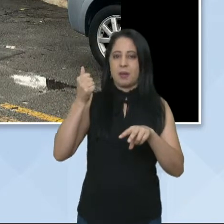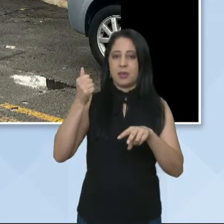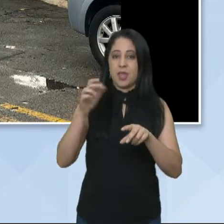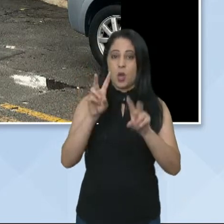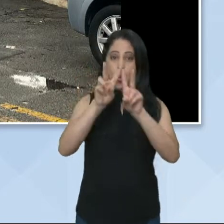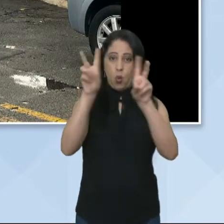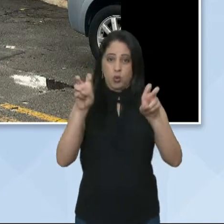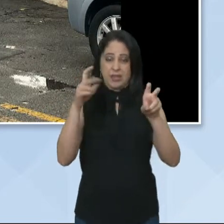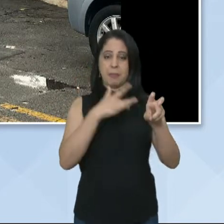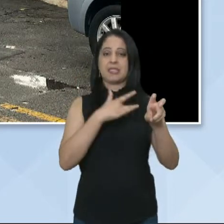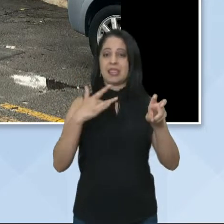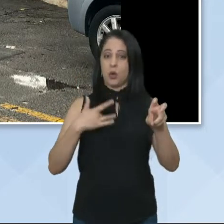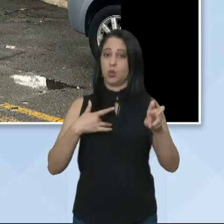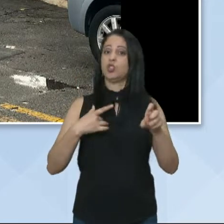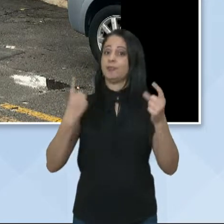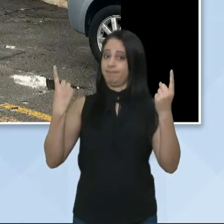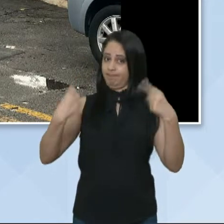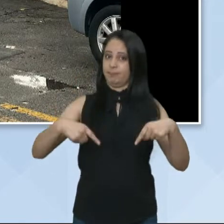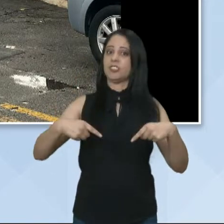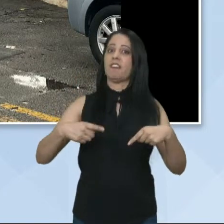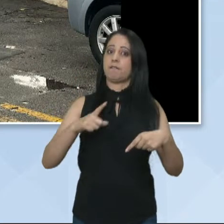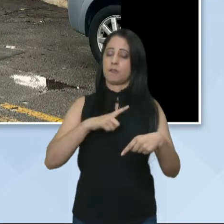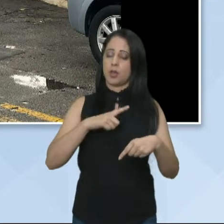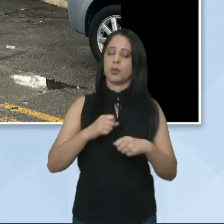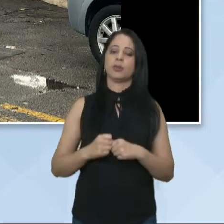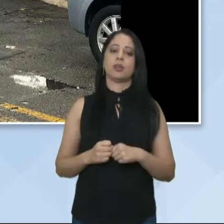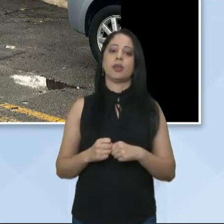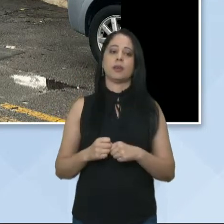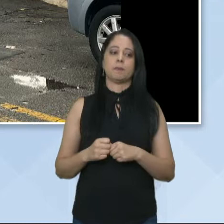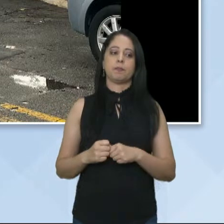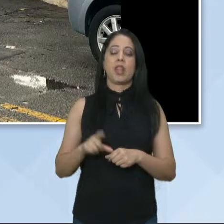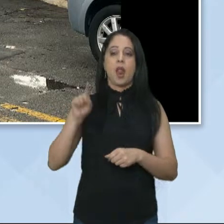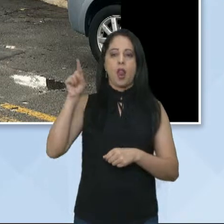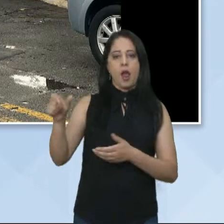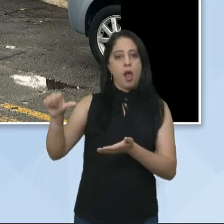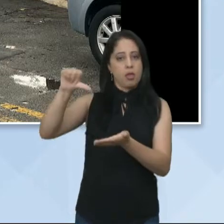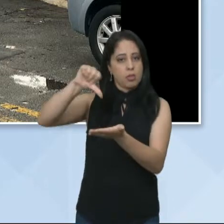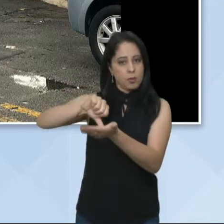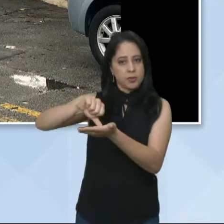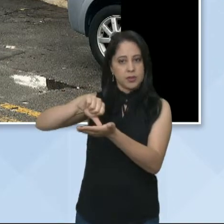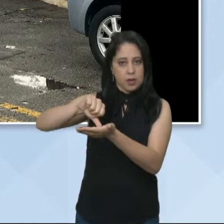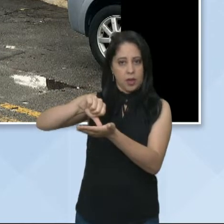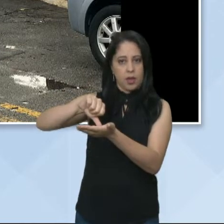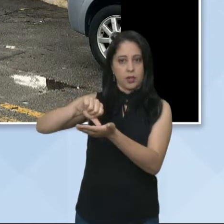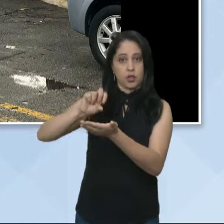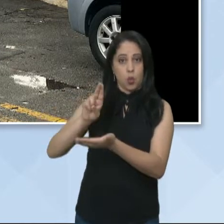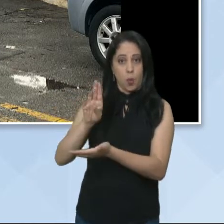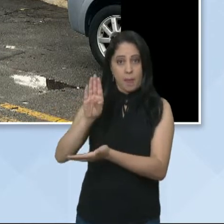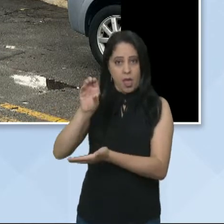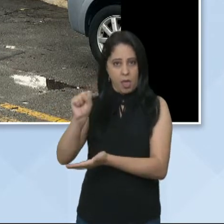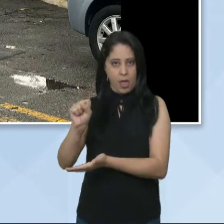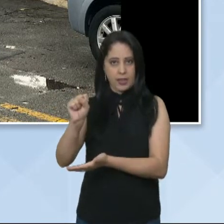desafio, e a UBS do Jardim Oriente, que tem ali 31 mil munícipes